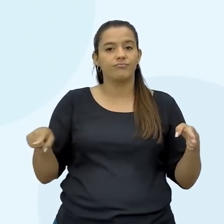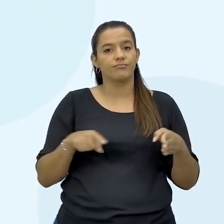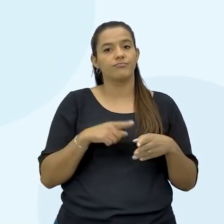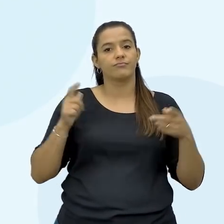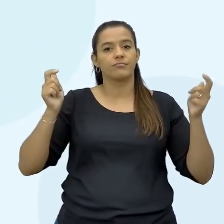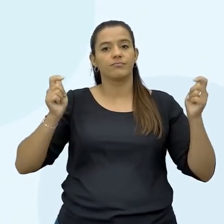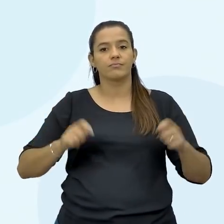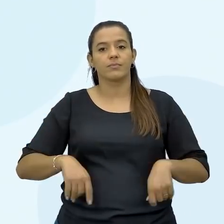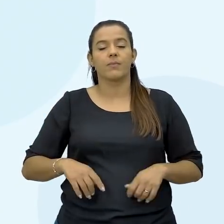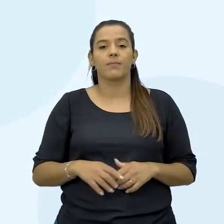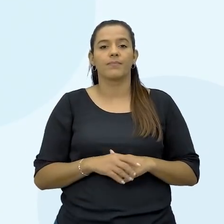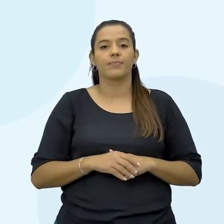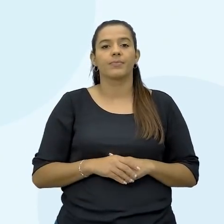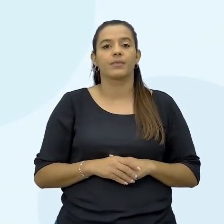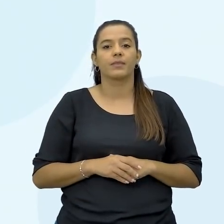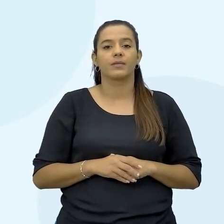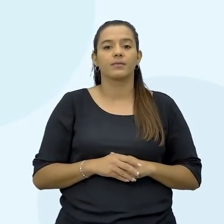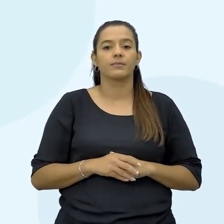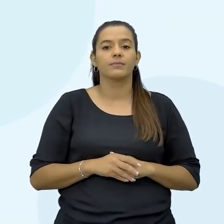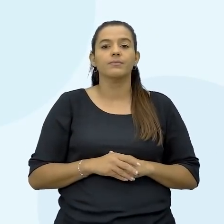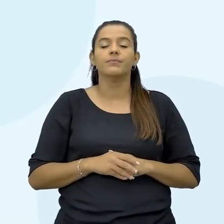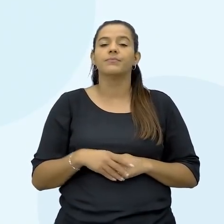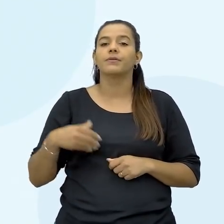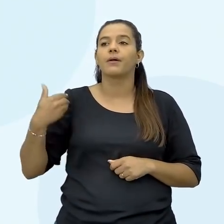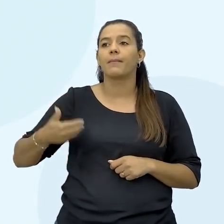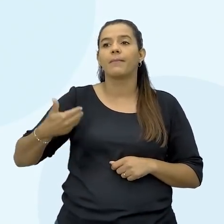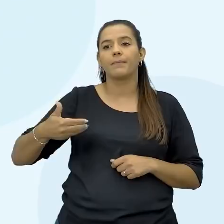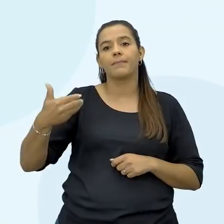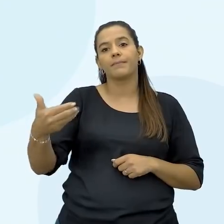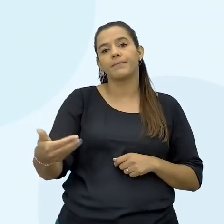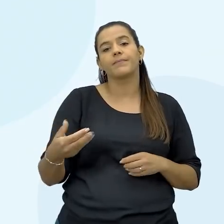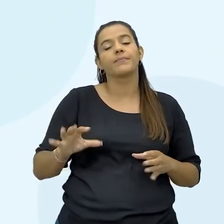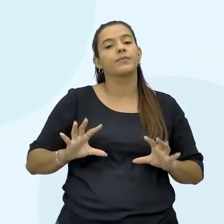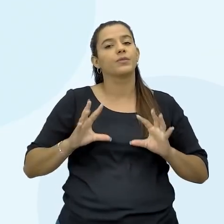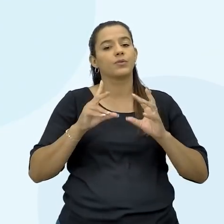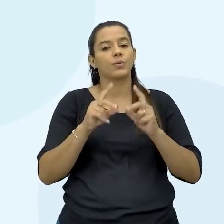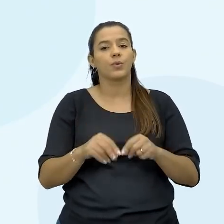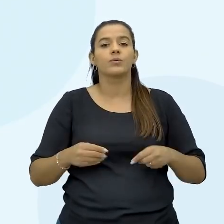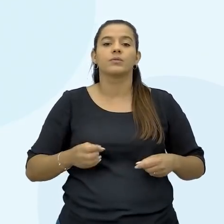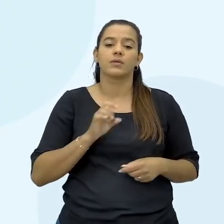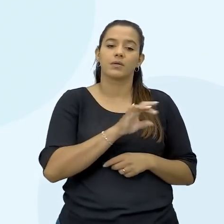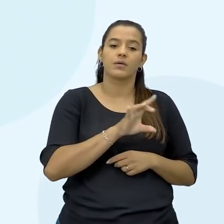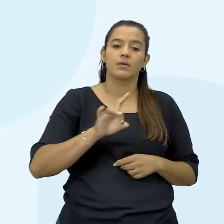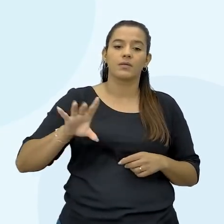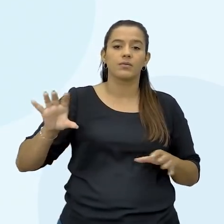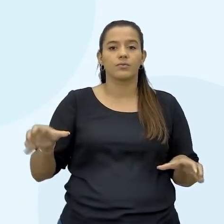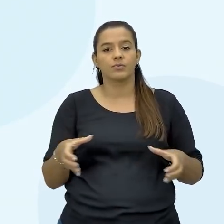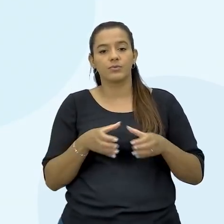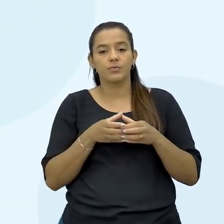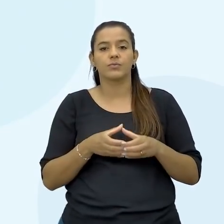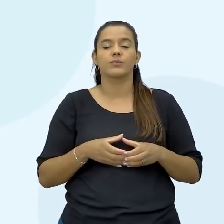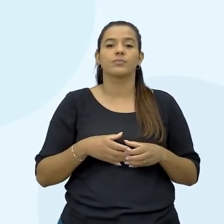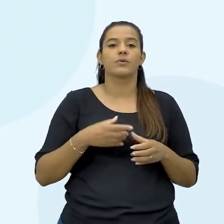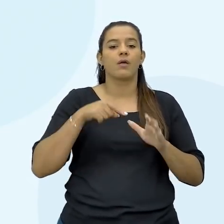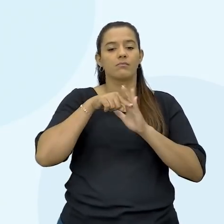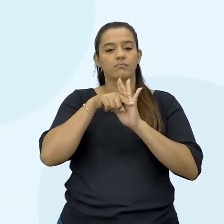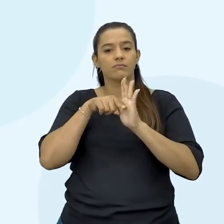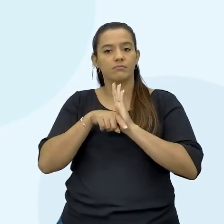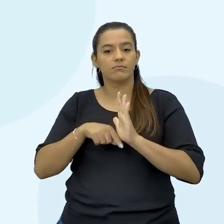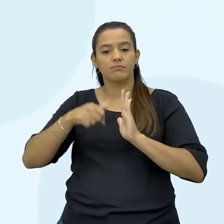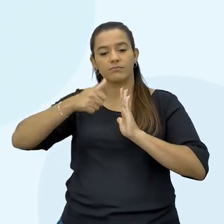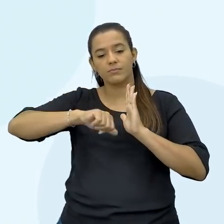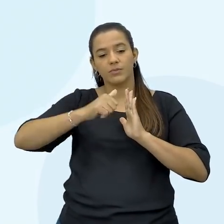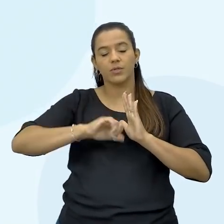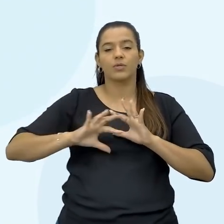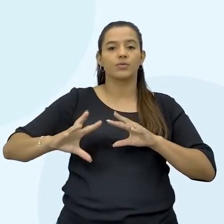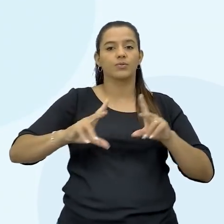componente, mas numa avaliação que seja constante, entregas que sejam individuais, em grupo, um monitoramento do que está